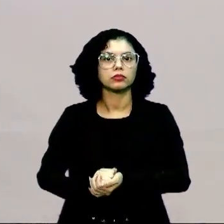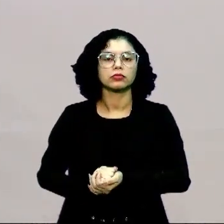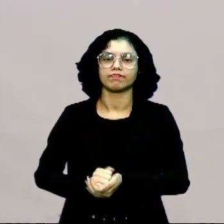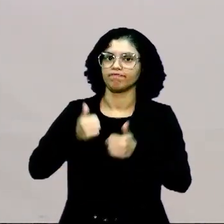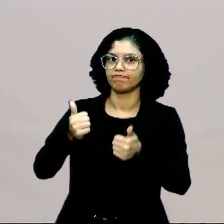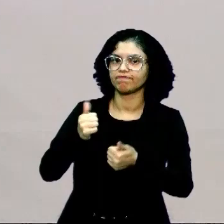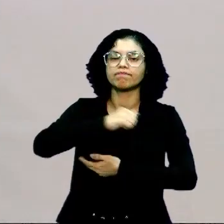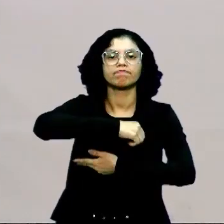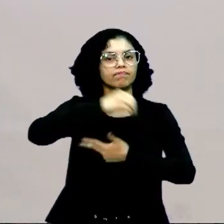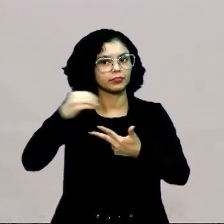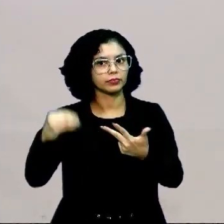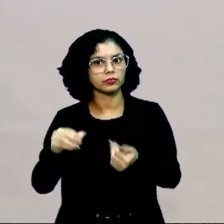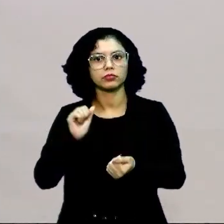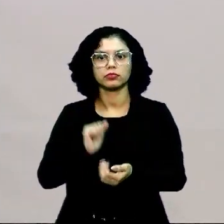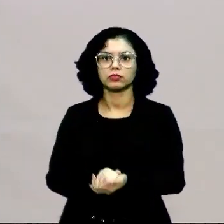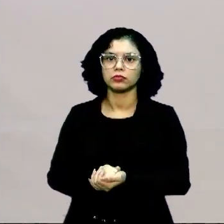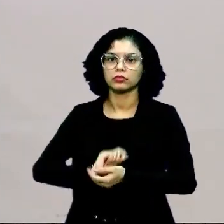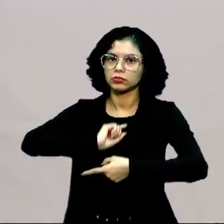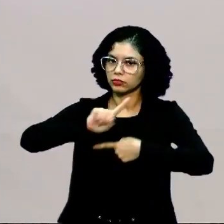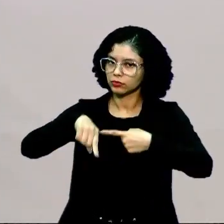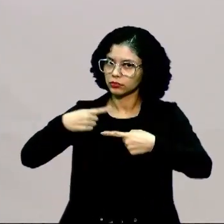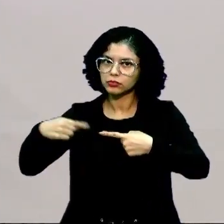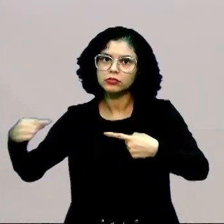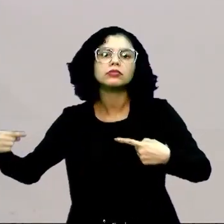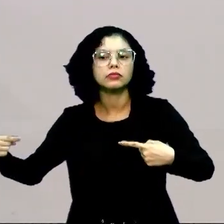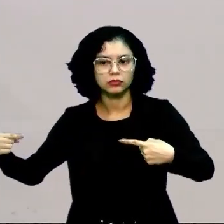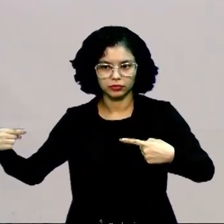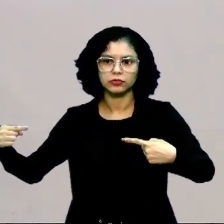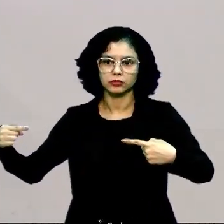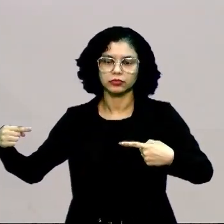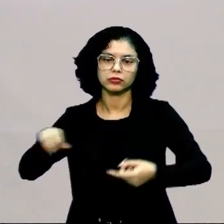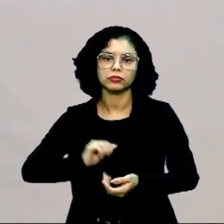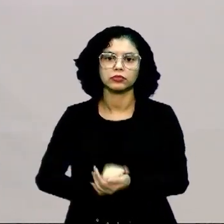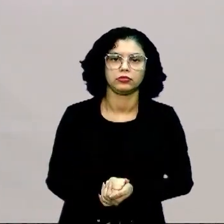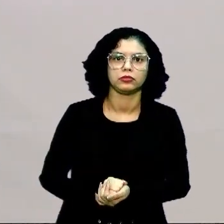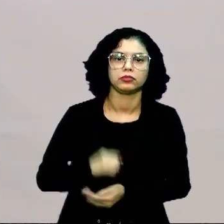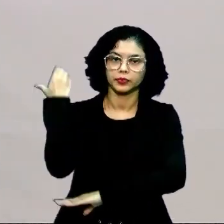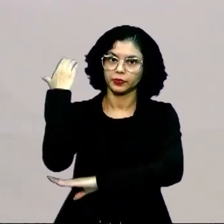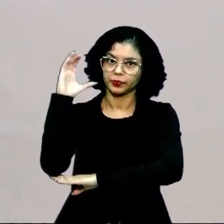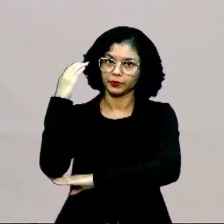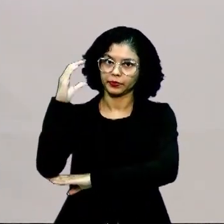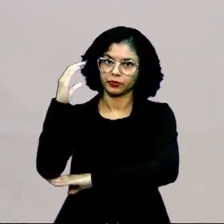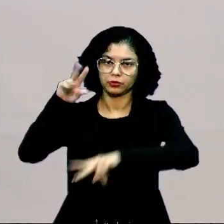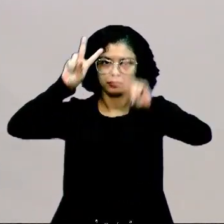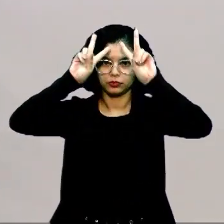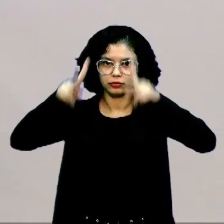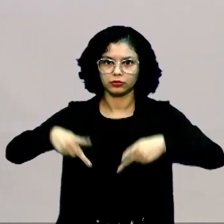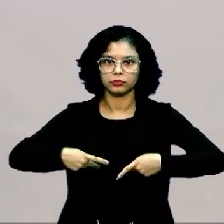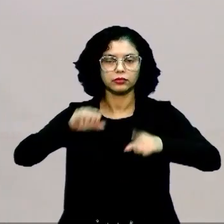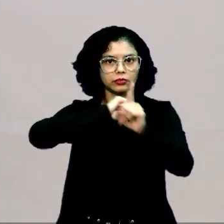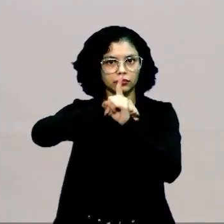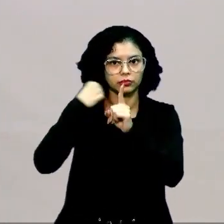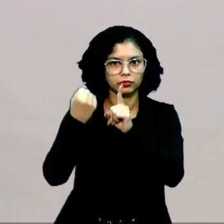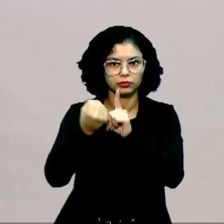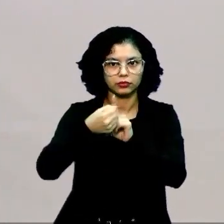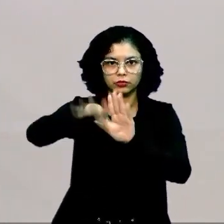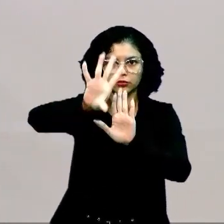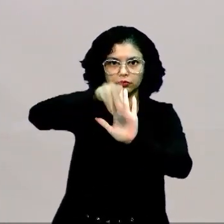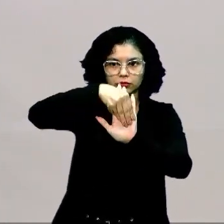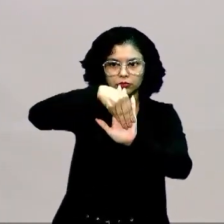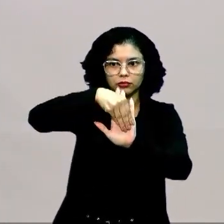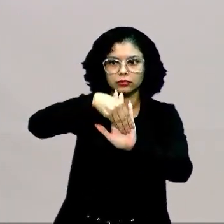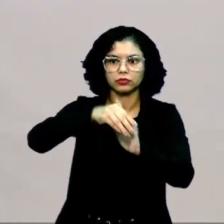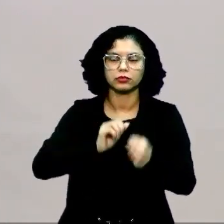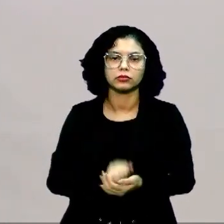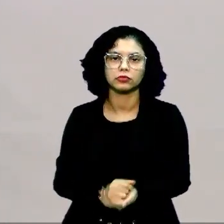Enem, o volume que está voltado justamente às ciências humanas, sociais e aplicadas